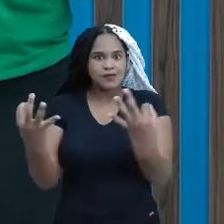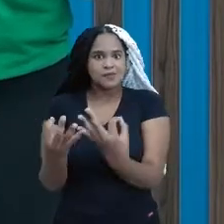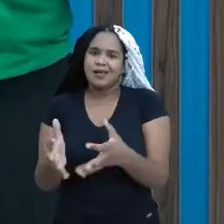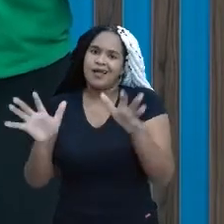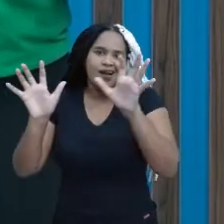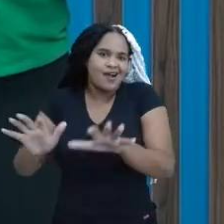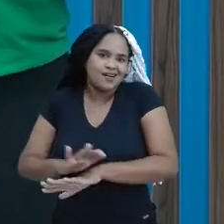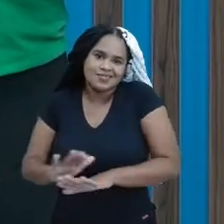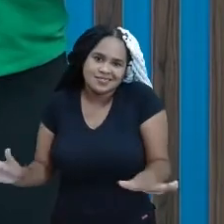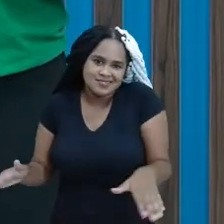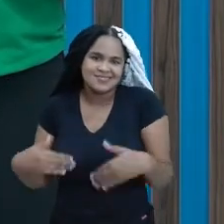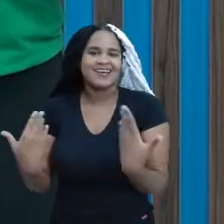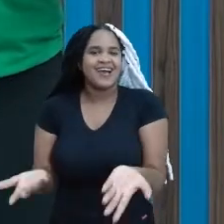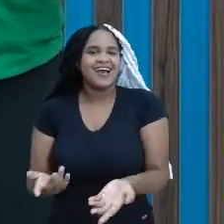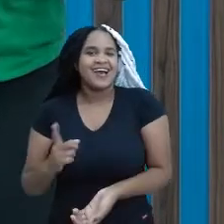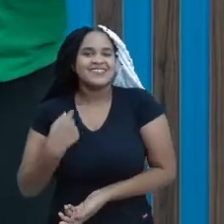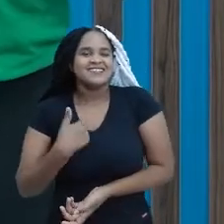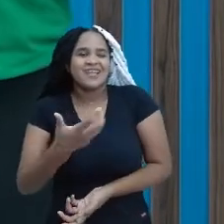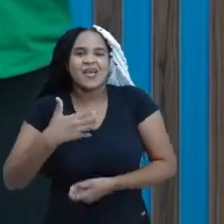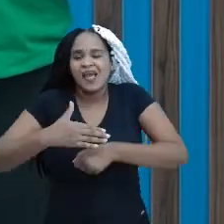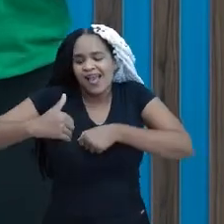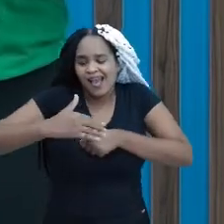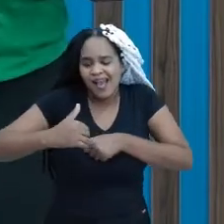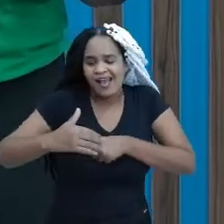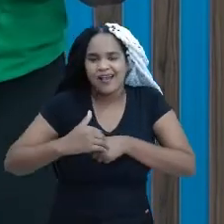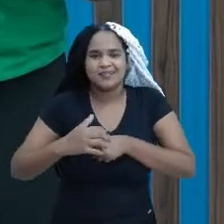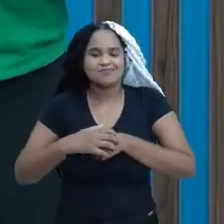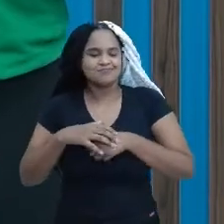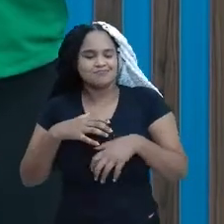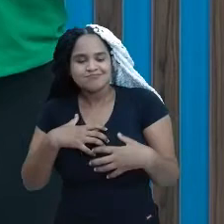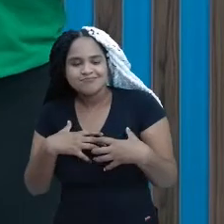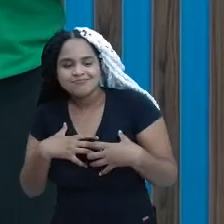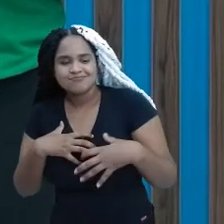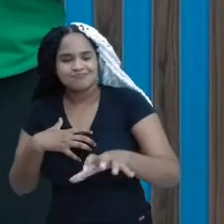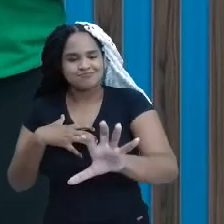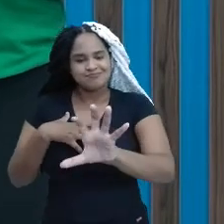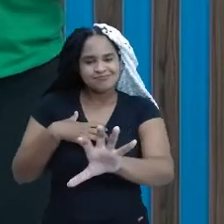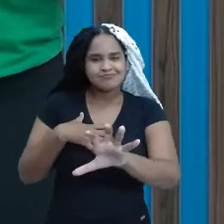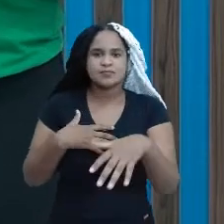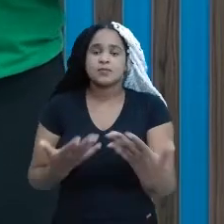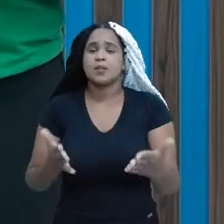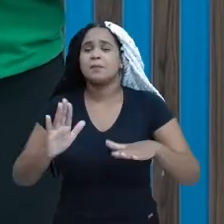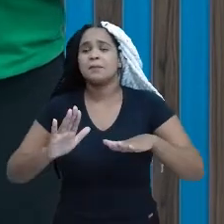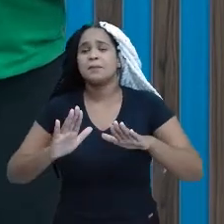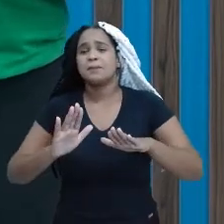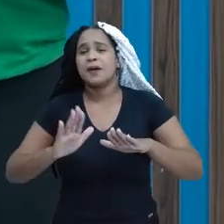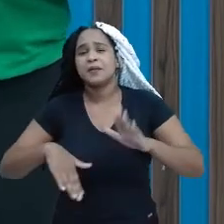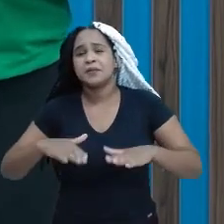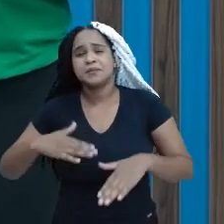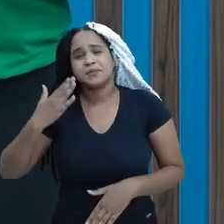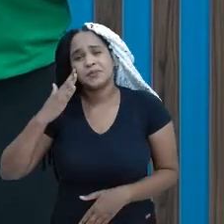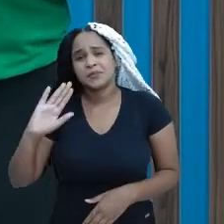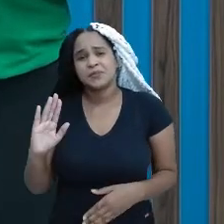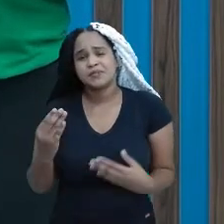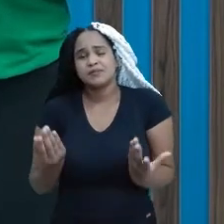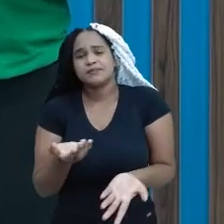dessa forma. A gente quer carinho, quer afetividade, e às vezes não entende que